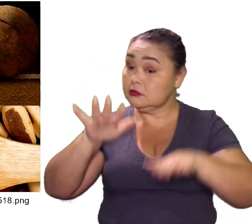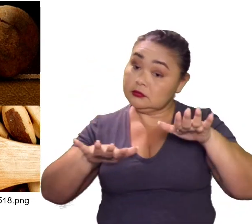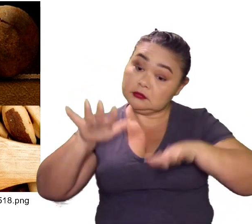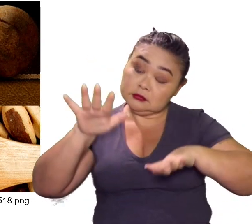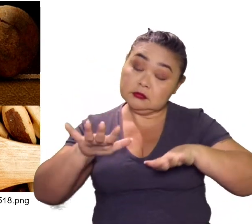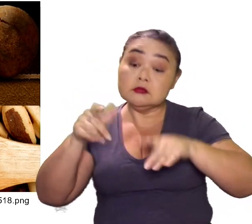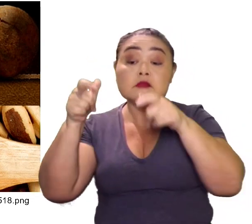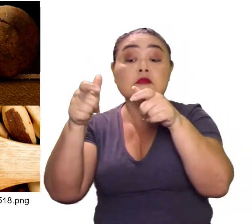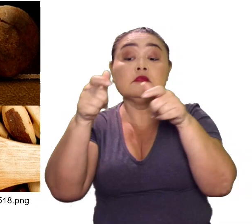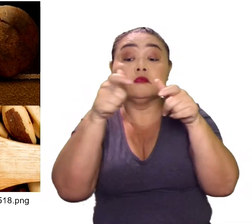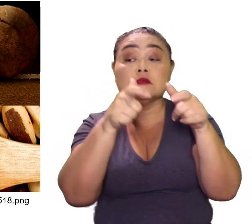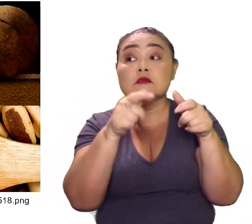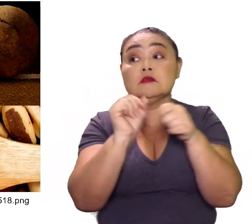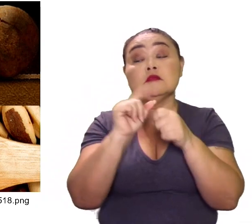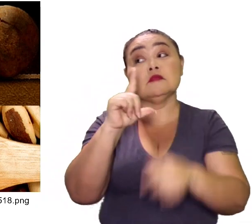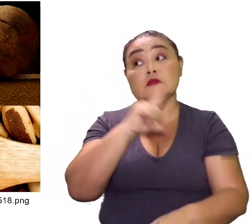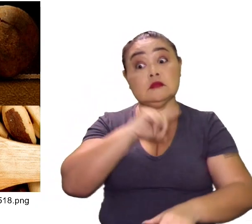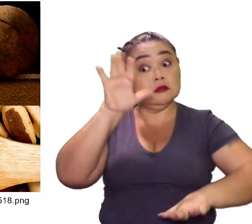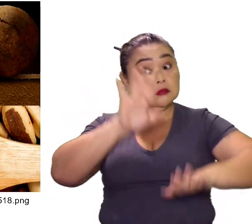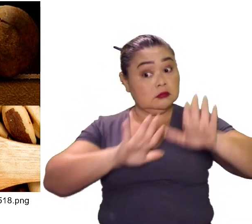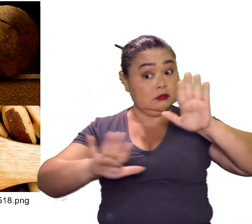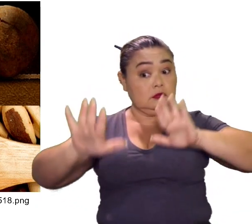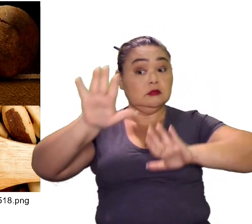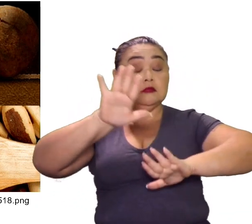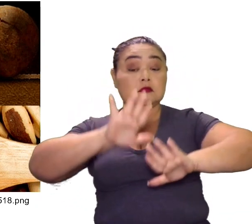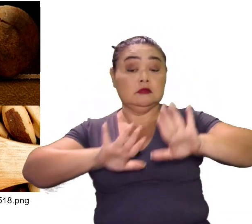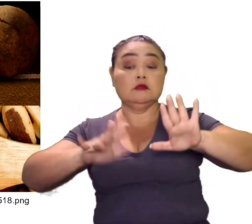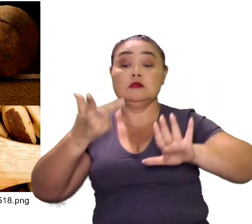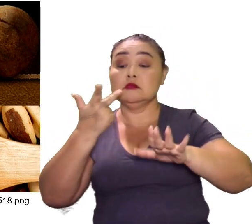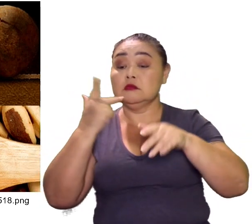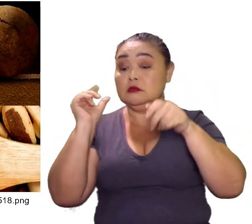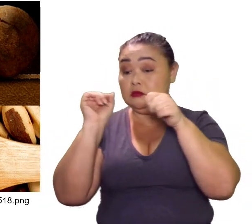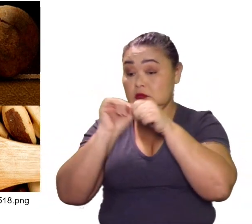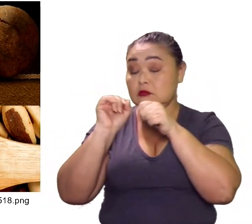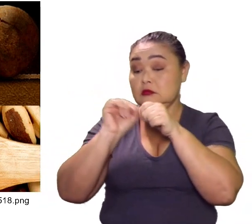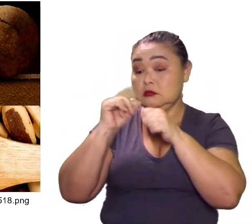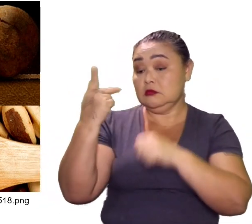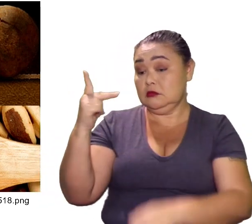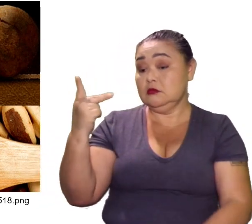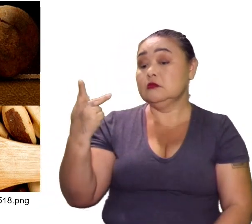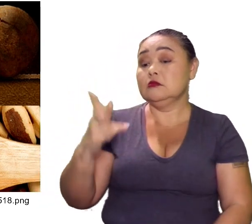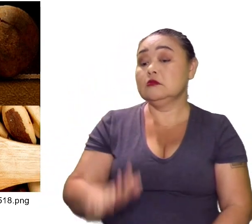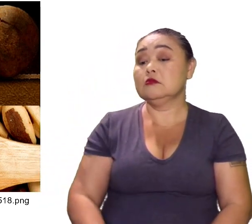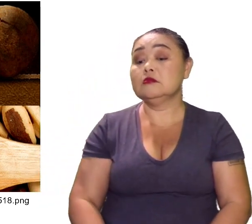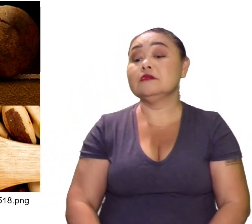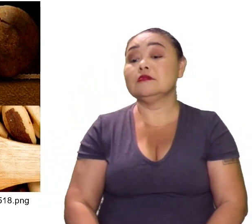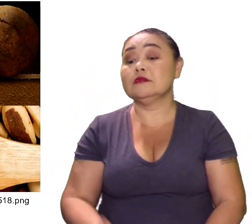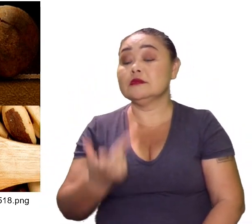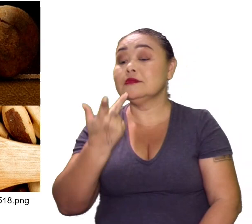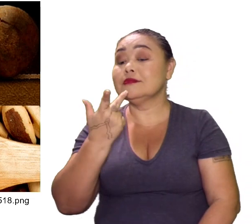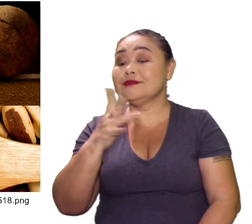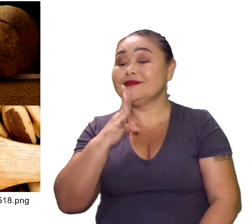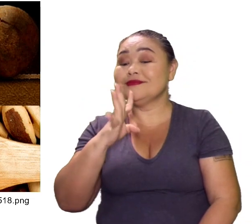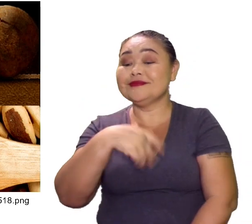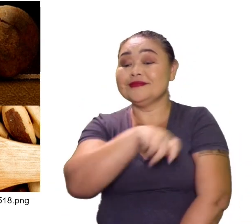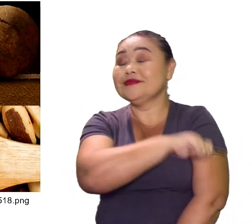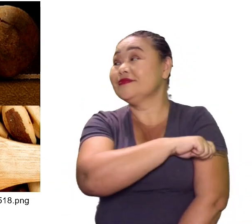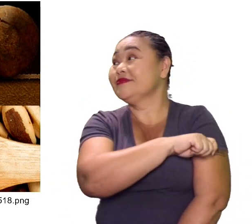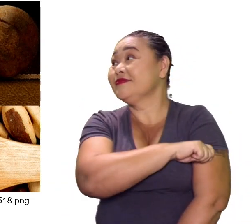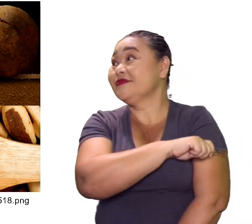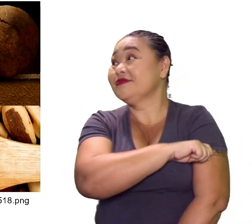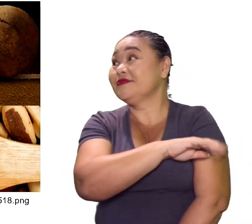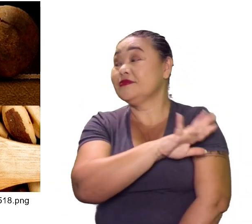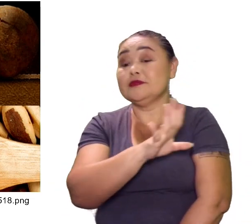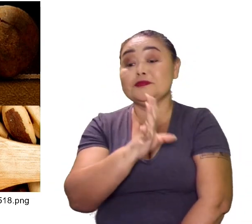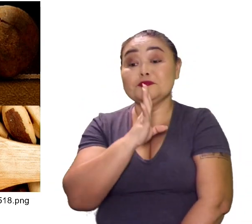dependendo da localidade, você tem que tomar muito cuidado no que você vai fazer dela, né? Eu conheço um amigo, ele comprou um terreno,